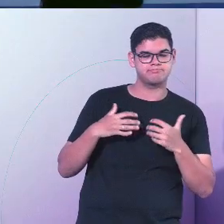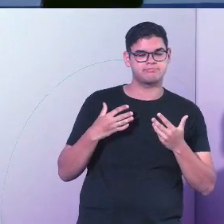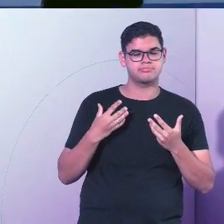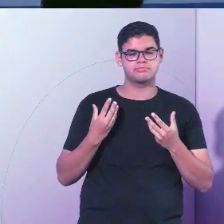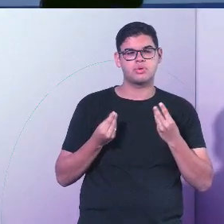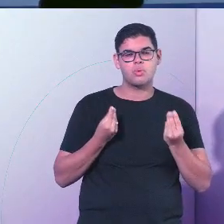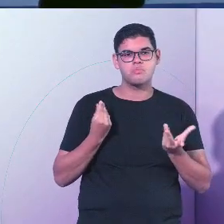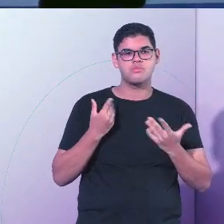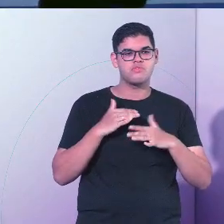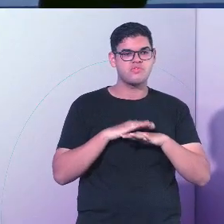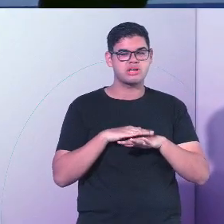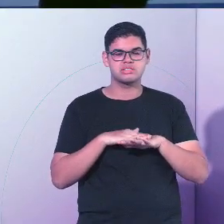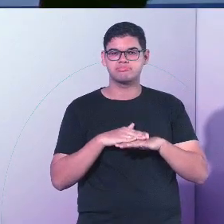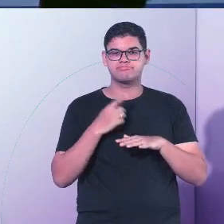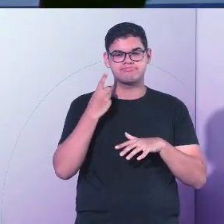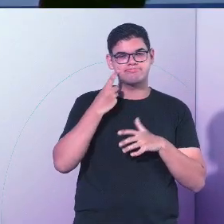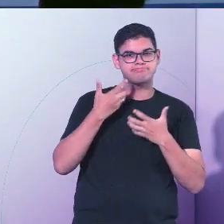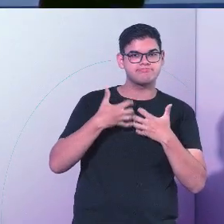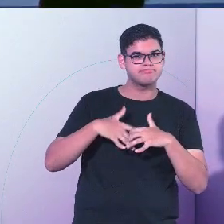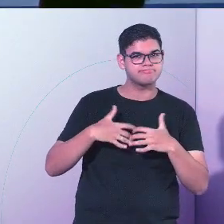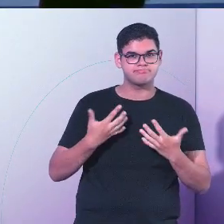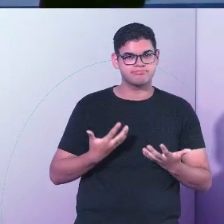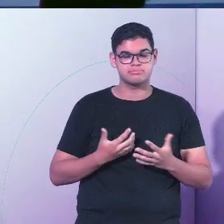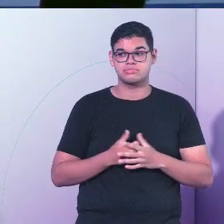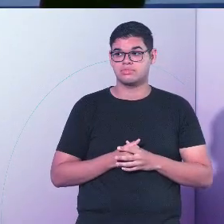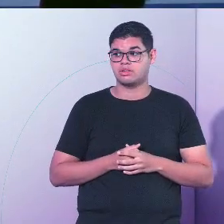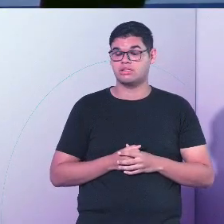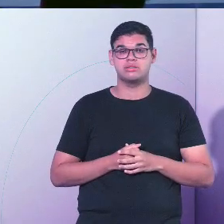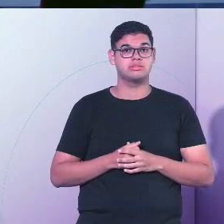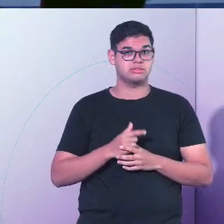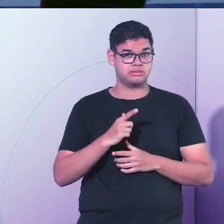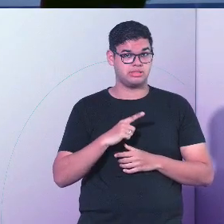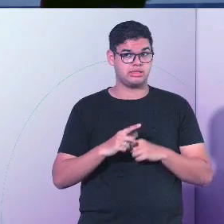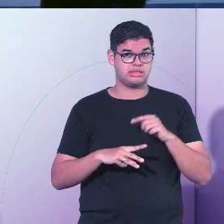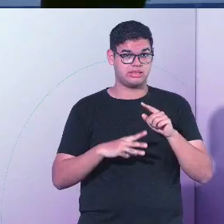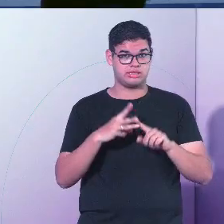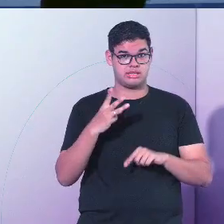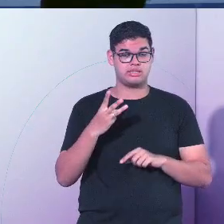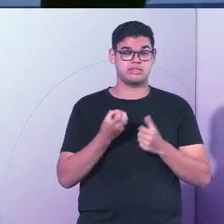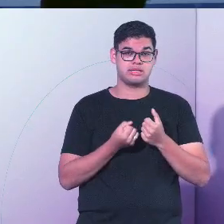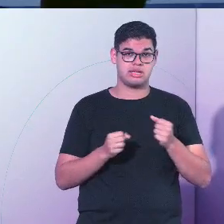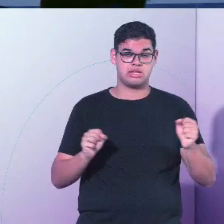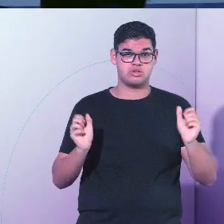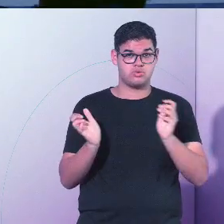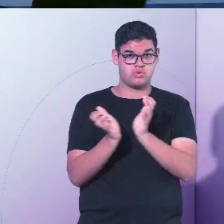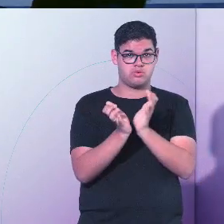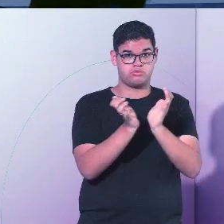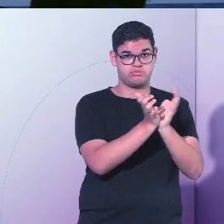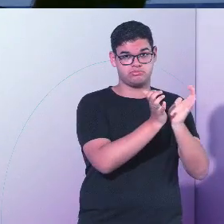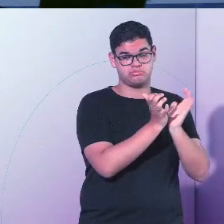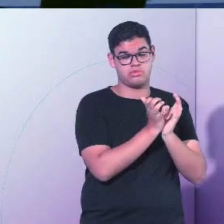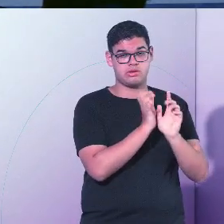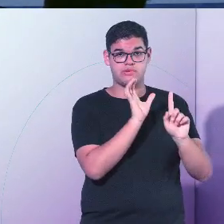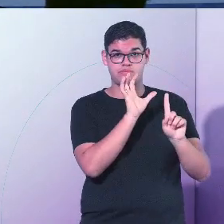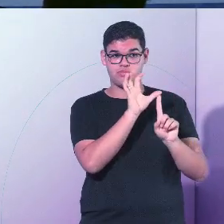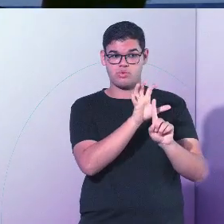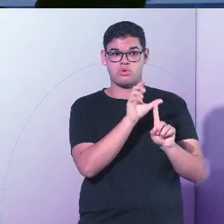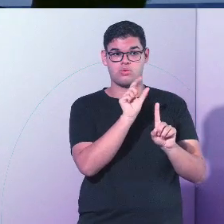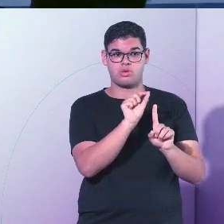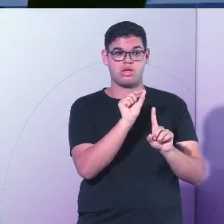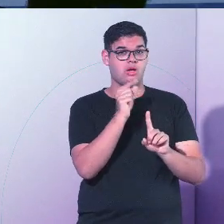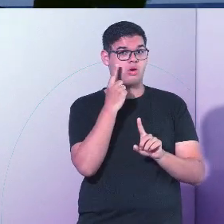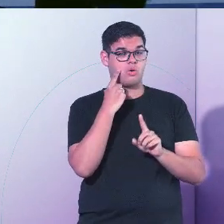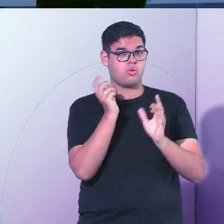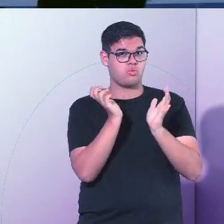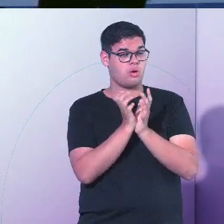essa apresentação, e eu já pensei de cara que tem três grandes grupos de fatores que influenciam. Um grupo é o que